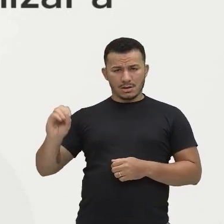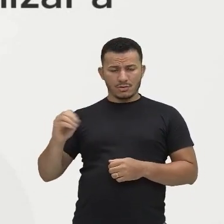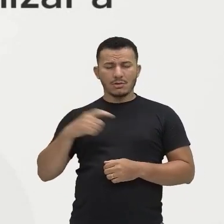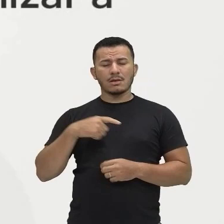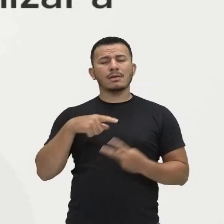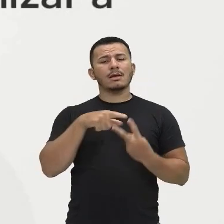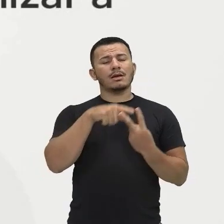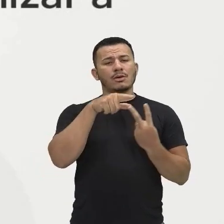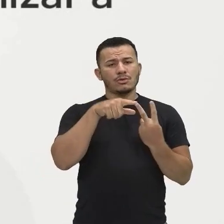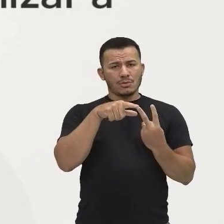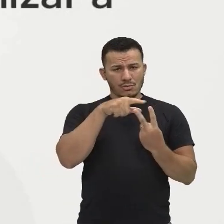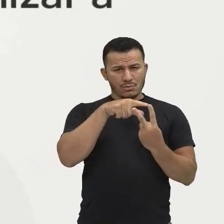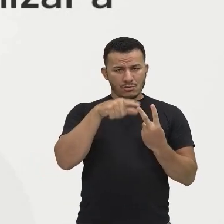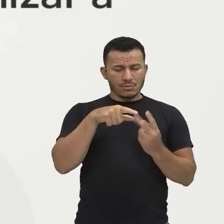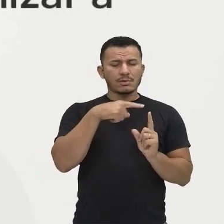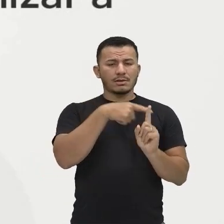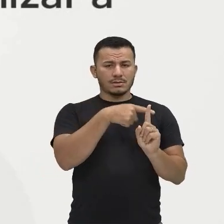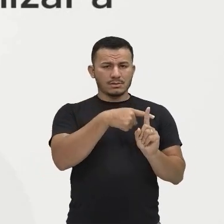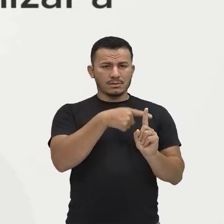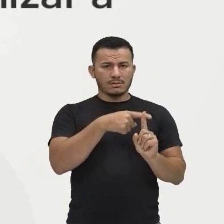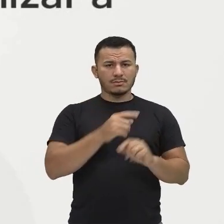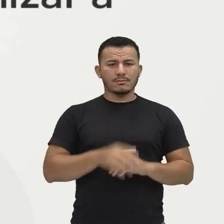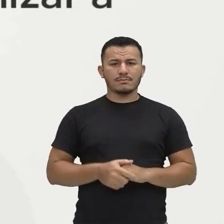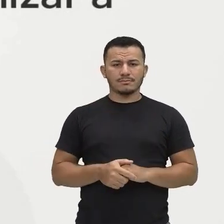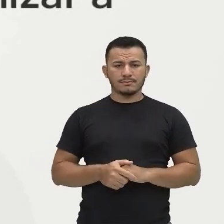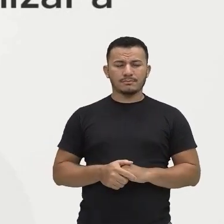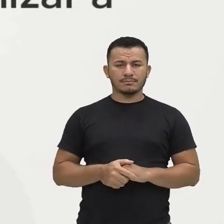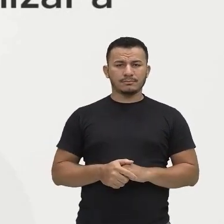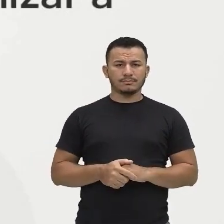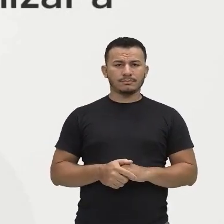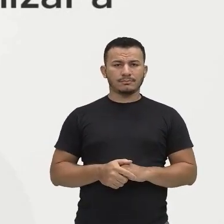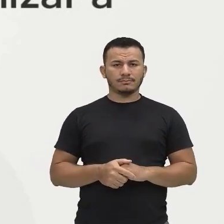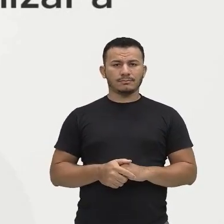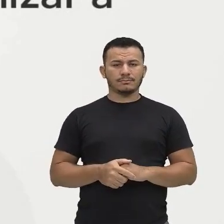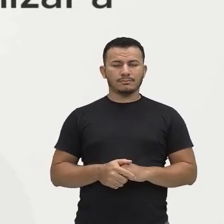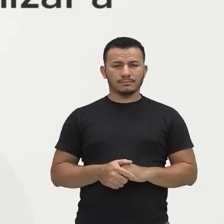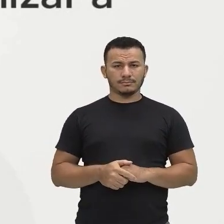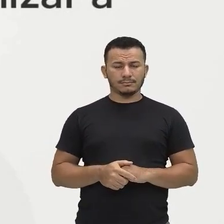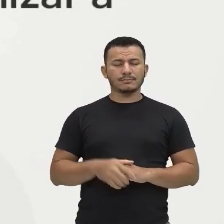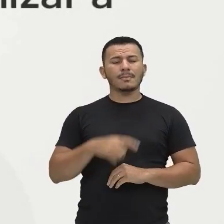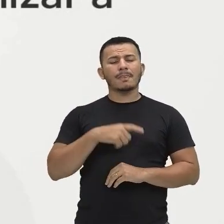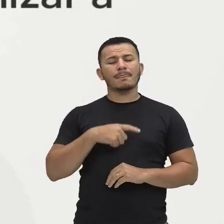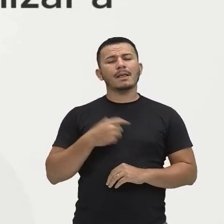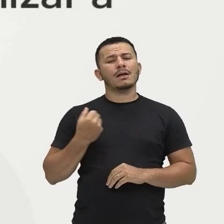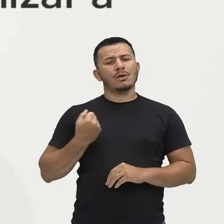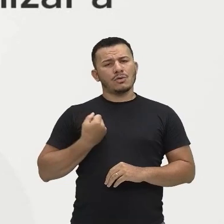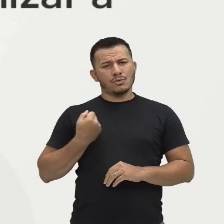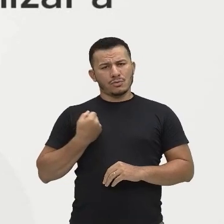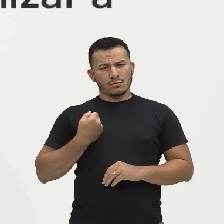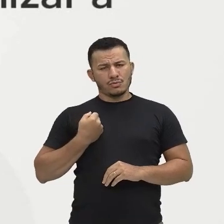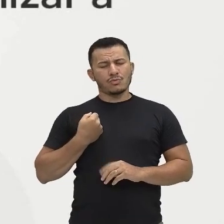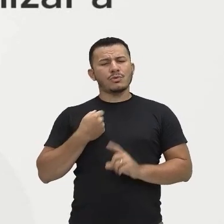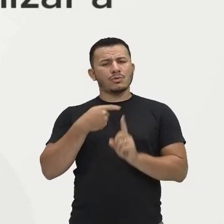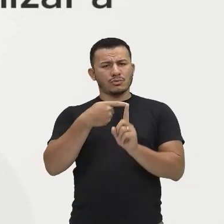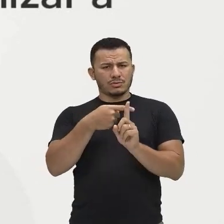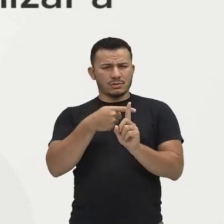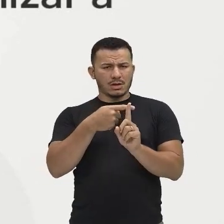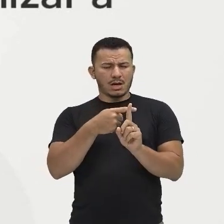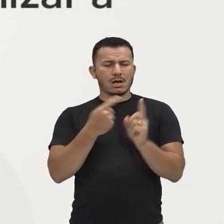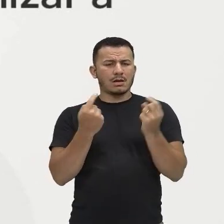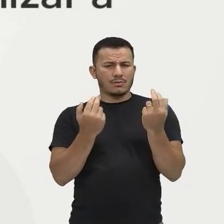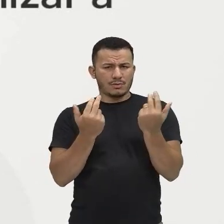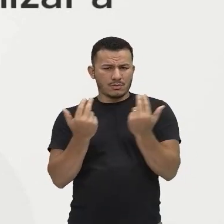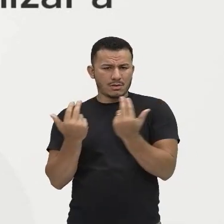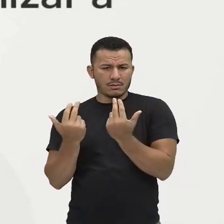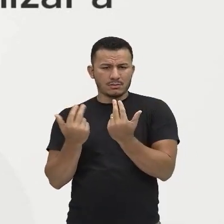Olha lá o primeiro caso. Está aqui, ó. Números com sinais iguais.